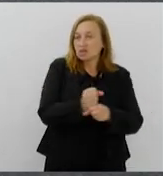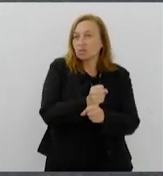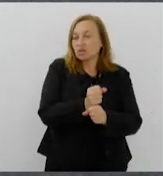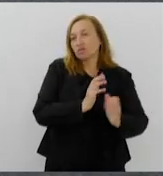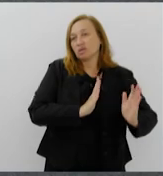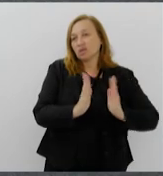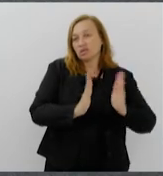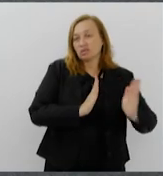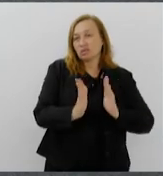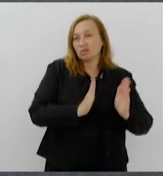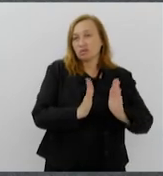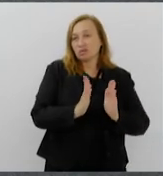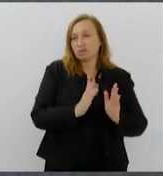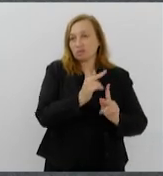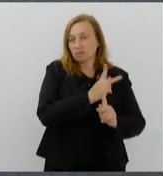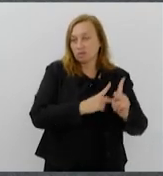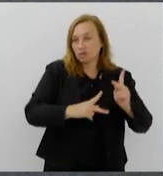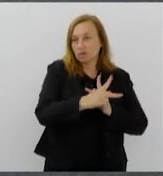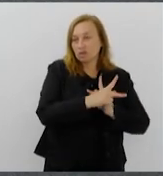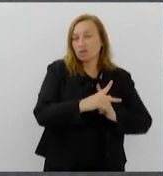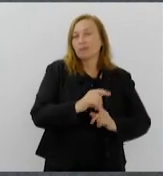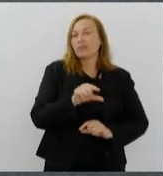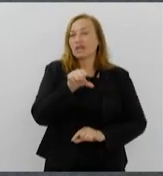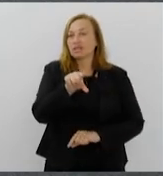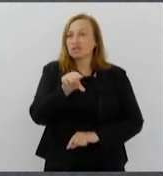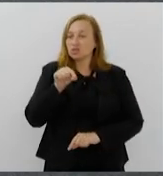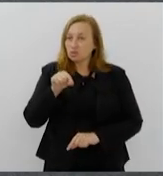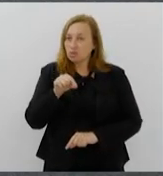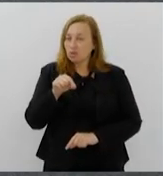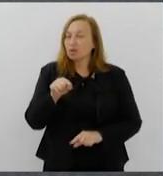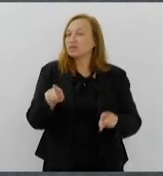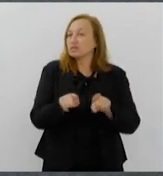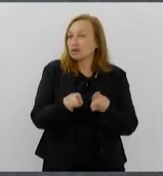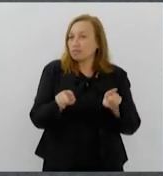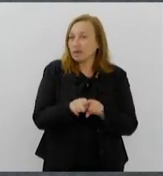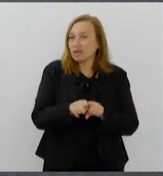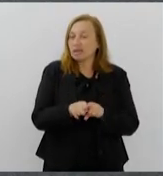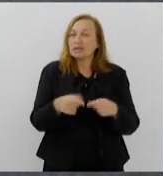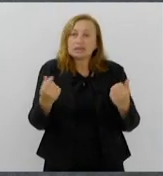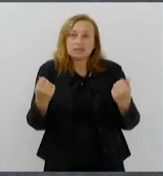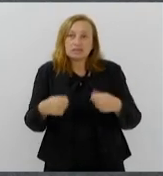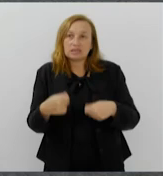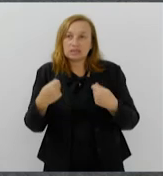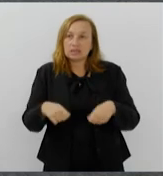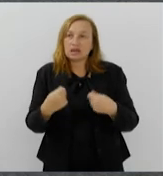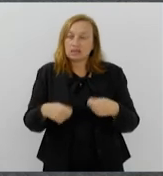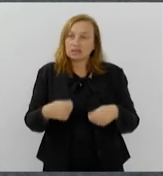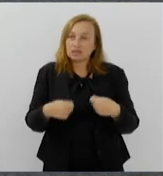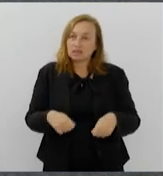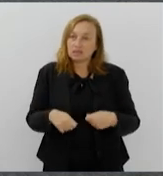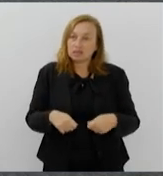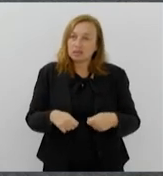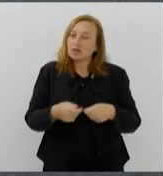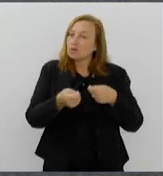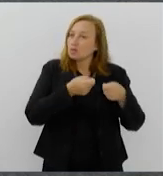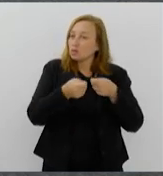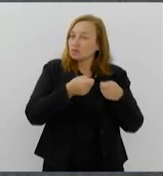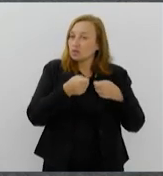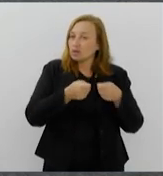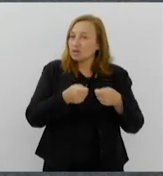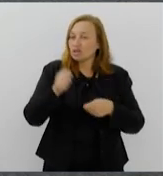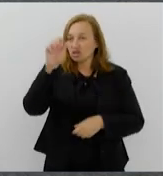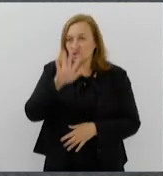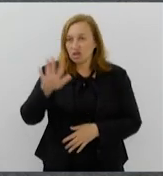fins previdenciários. Essa decisão implica também na necessidade da Controladoria Geral